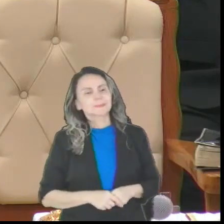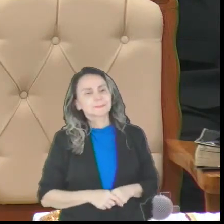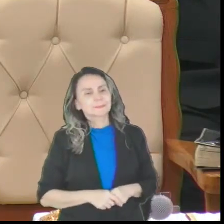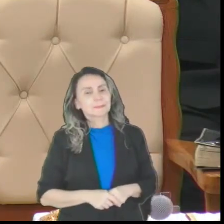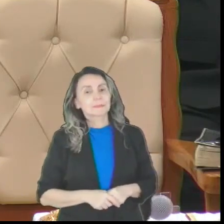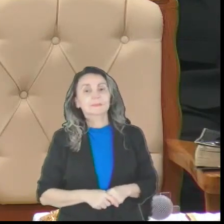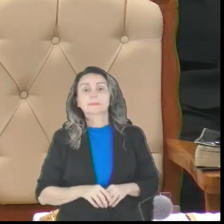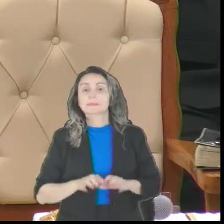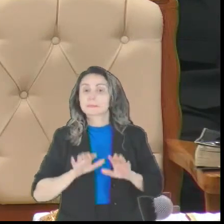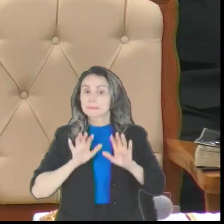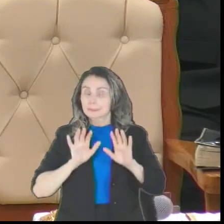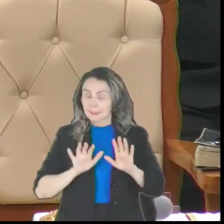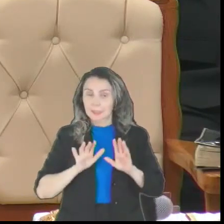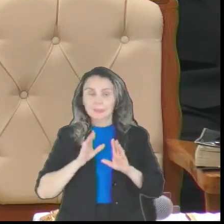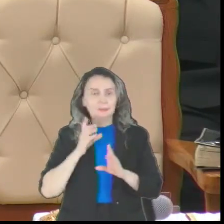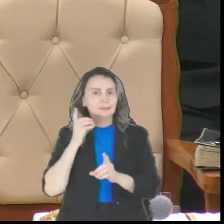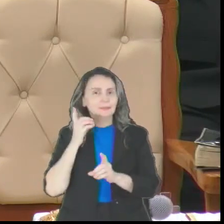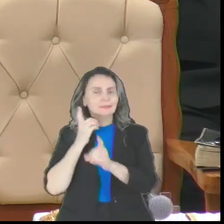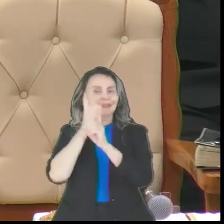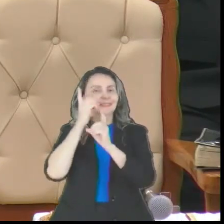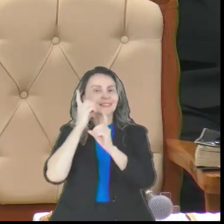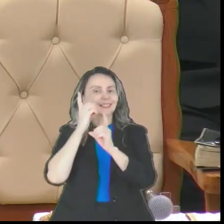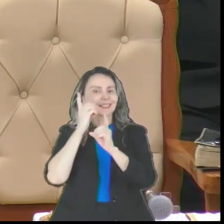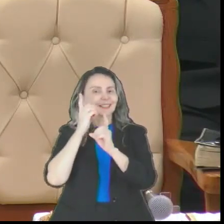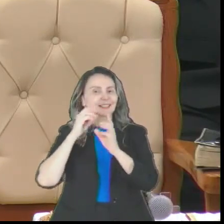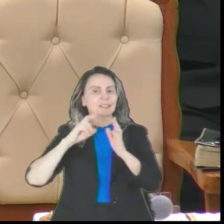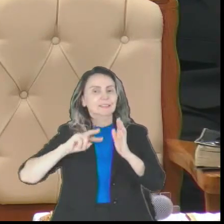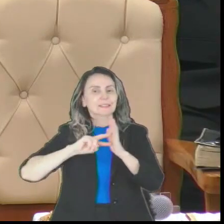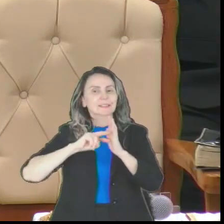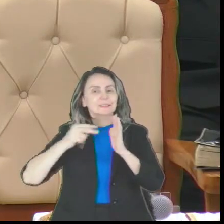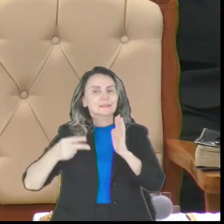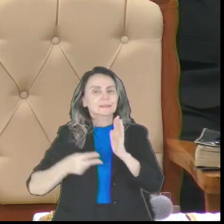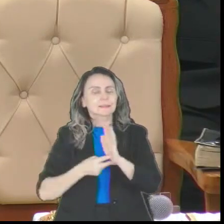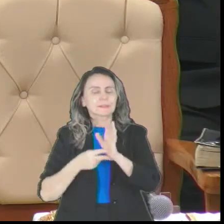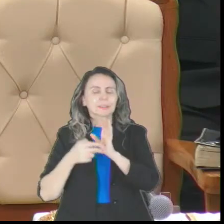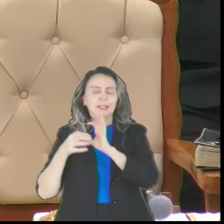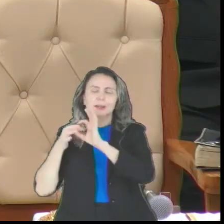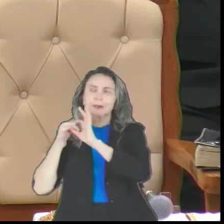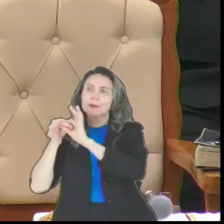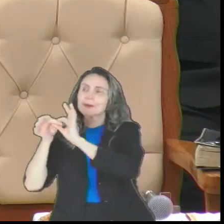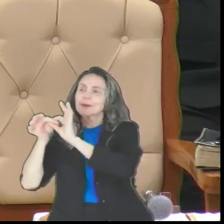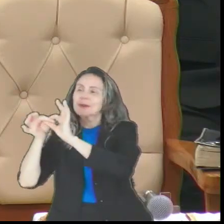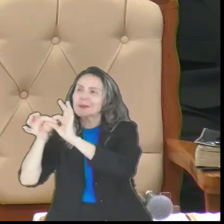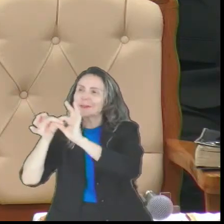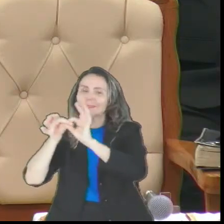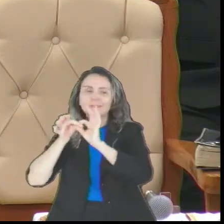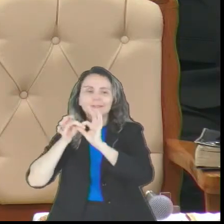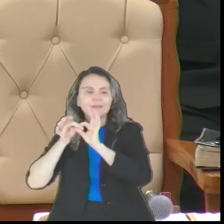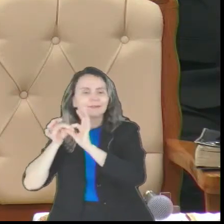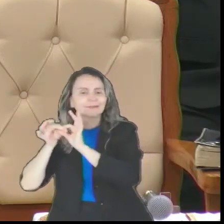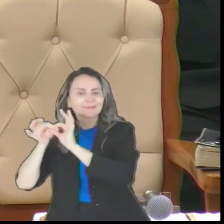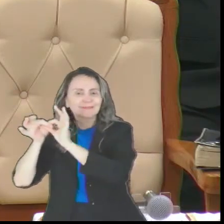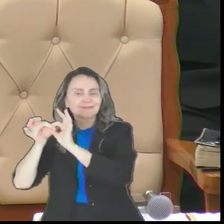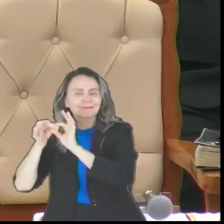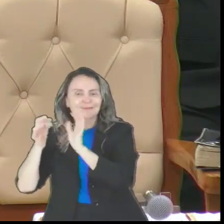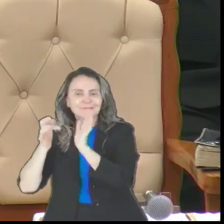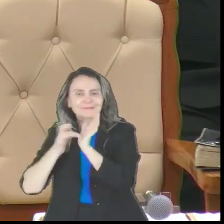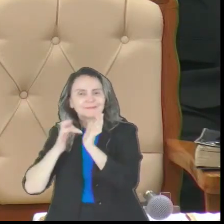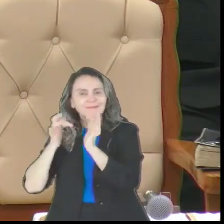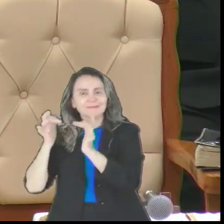Mas achar Cristo, irmãos, é ter comunhão com Cristo. É ter experiências com